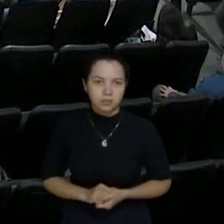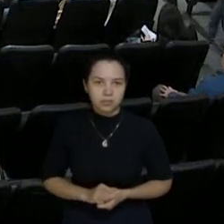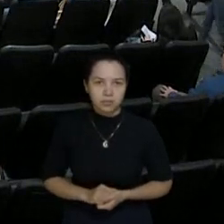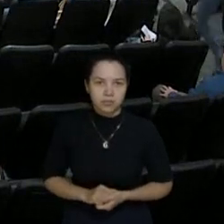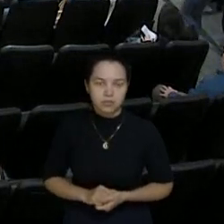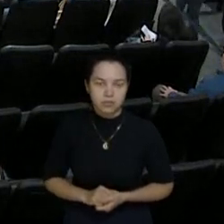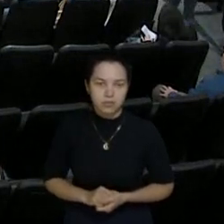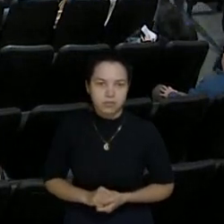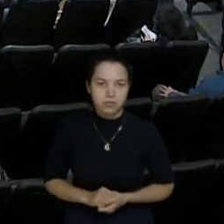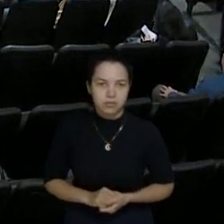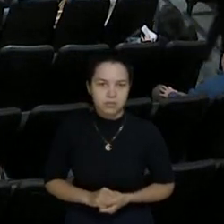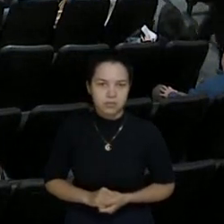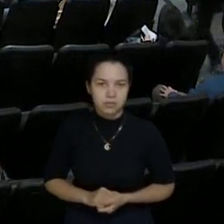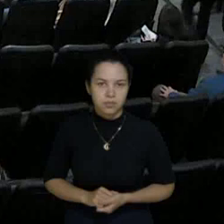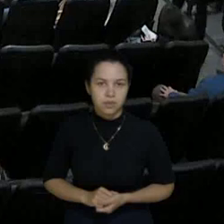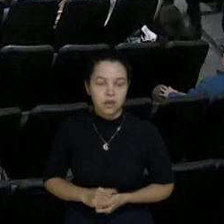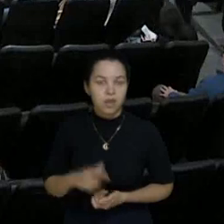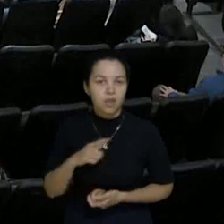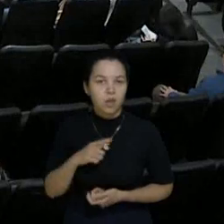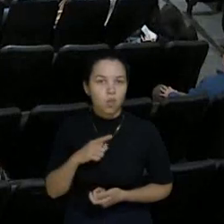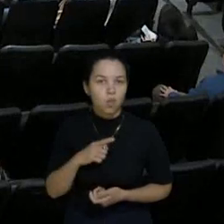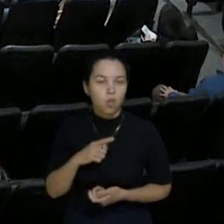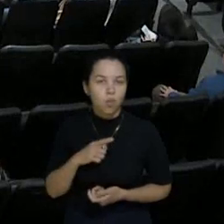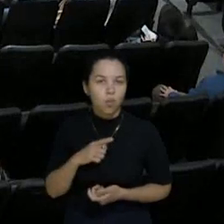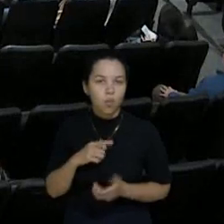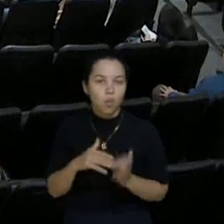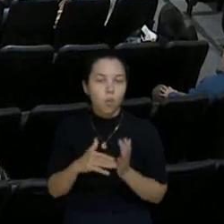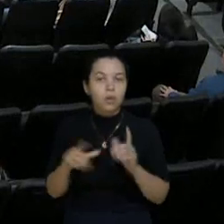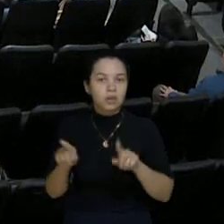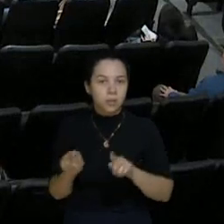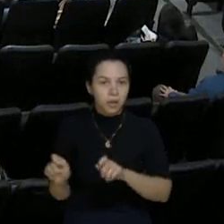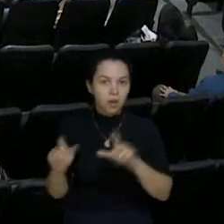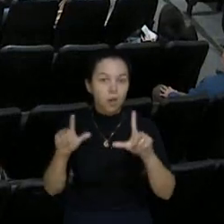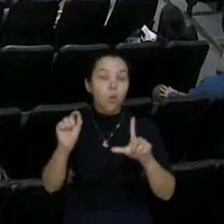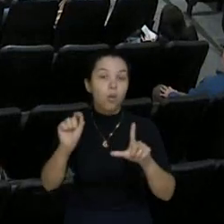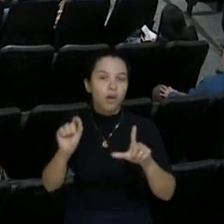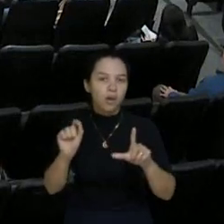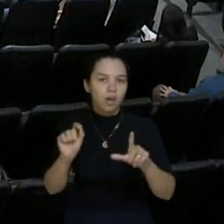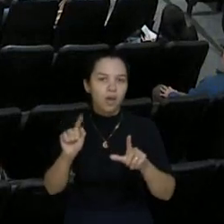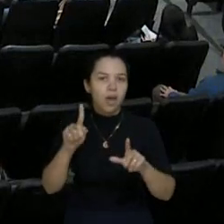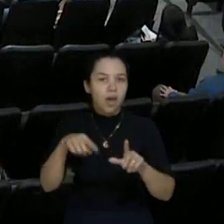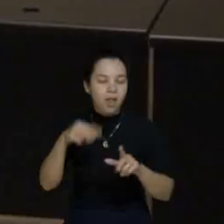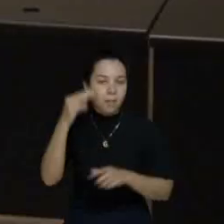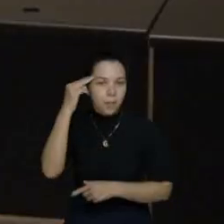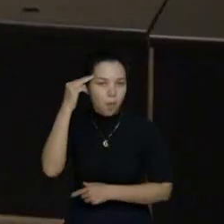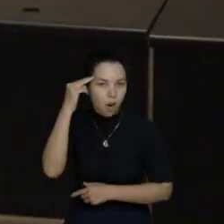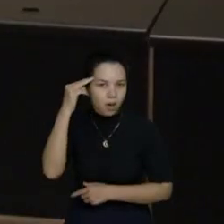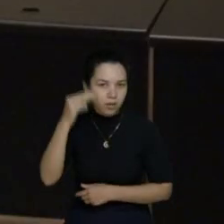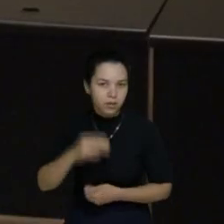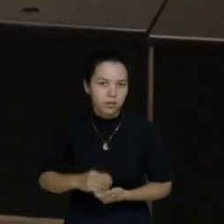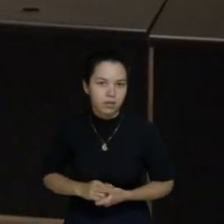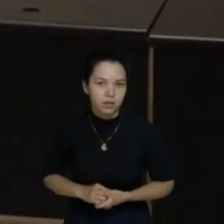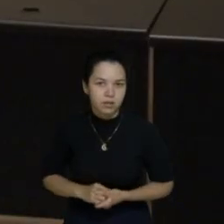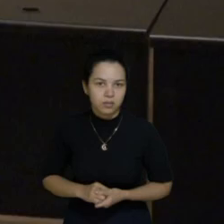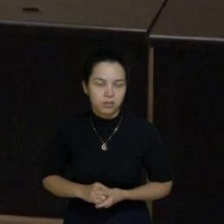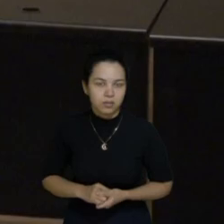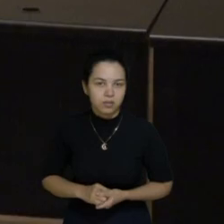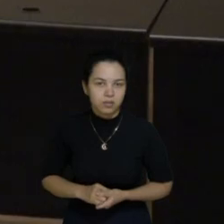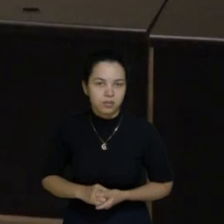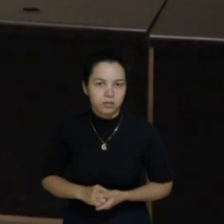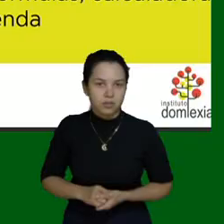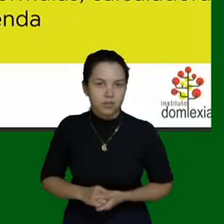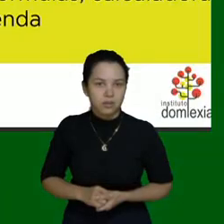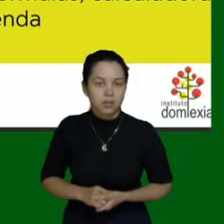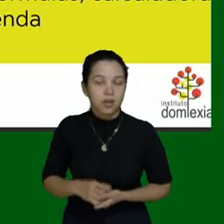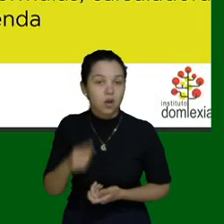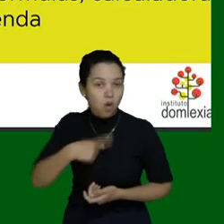tá e tem uma última questão que é a questão da memória né a gente tem que e